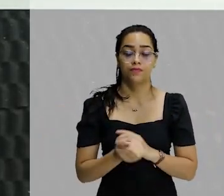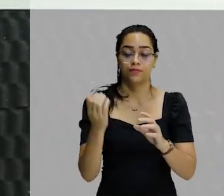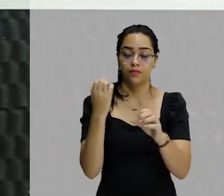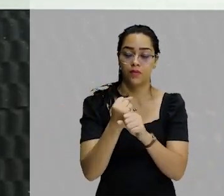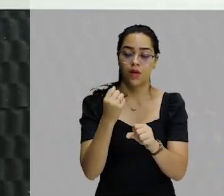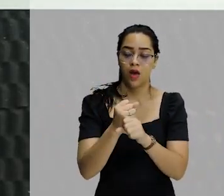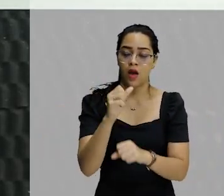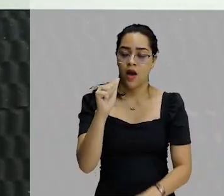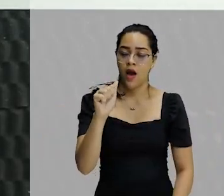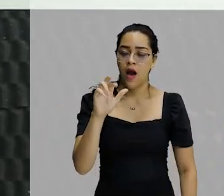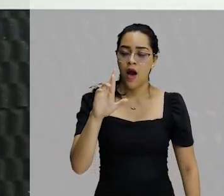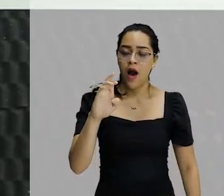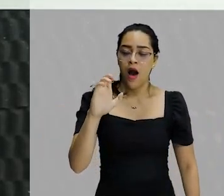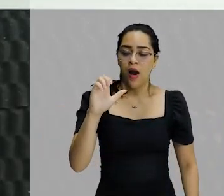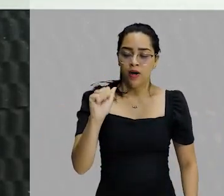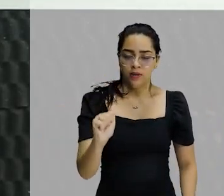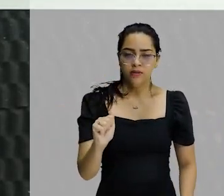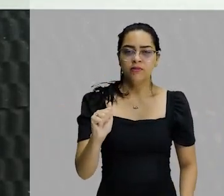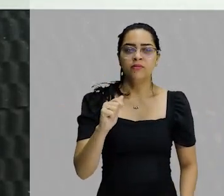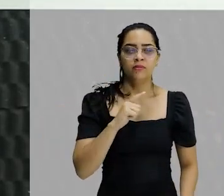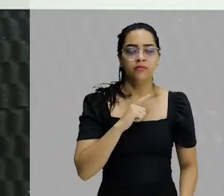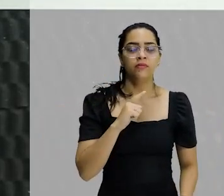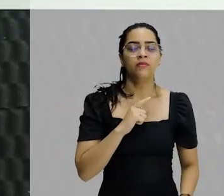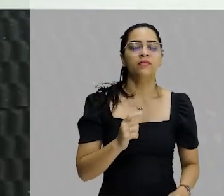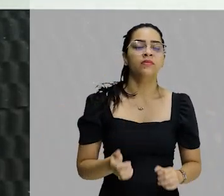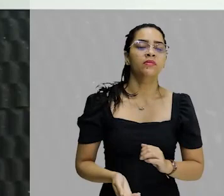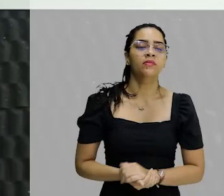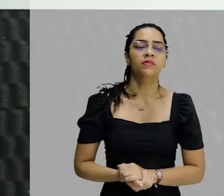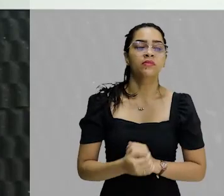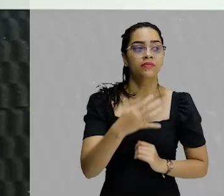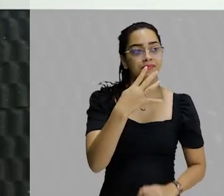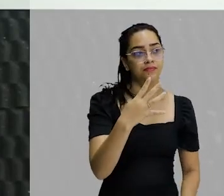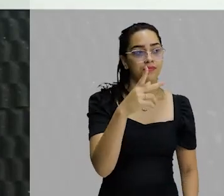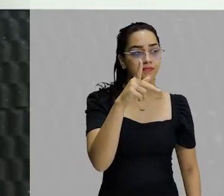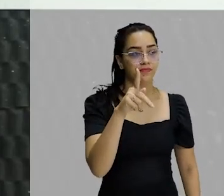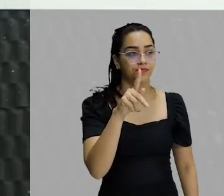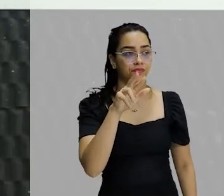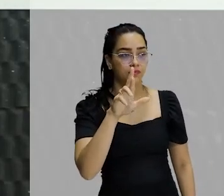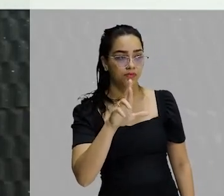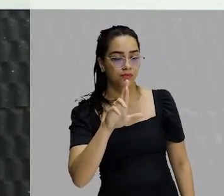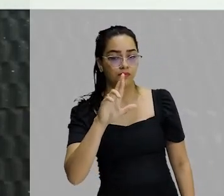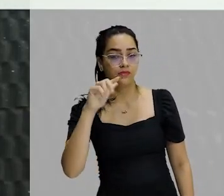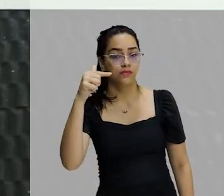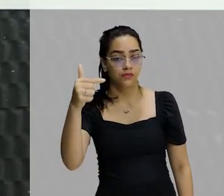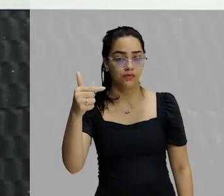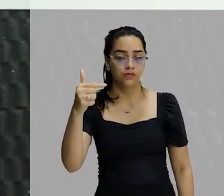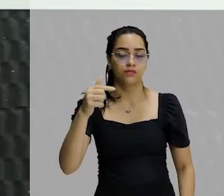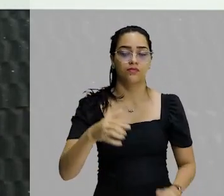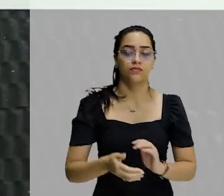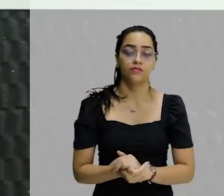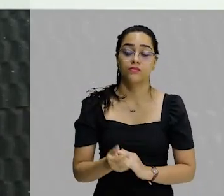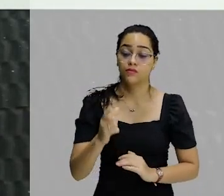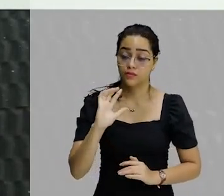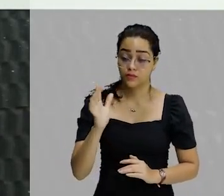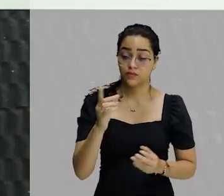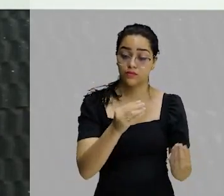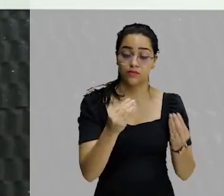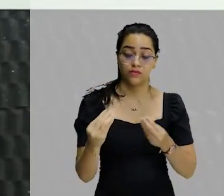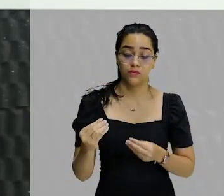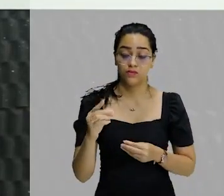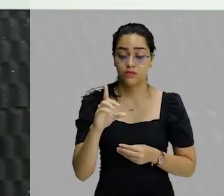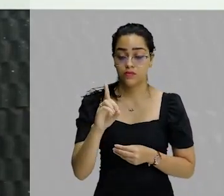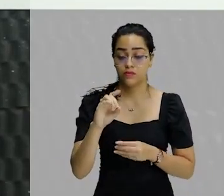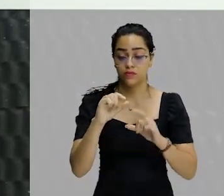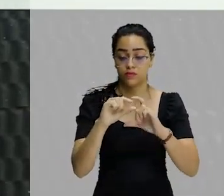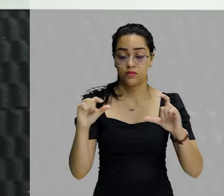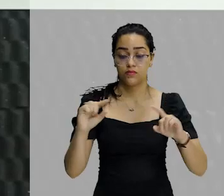da superfície, né, de uma esfera, 4πr ao quadrado. Ele me deu o diâmetro, só que a gente